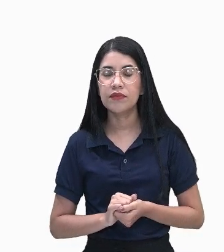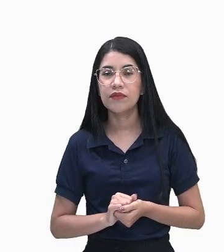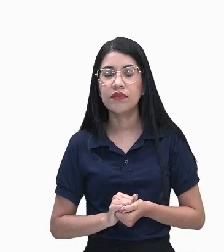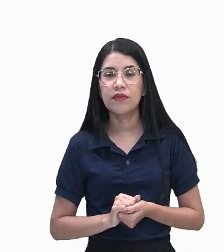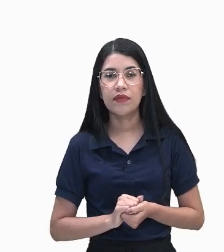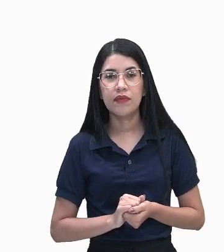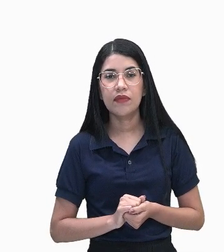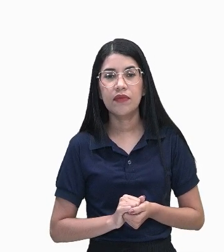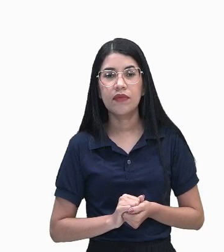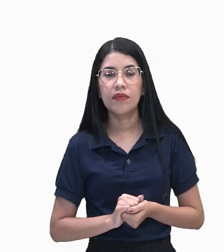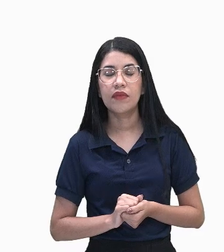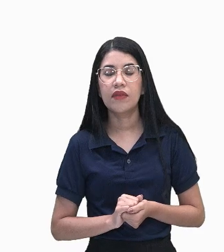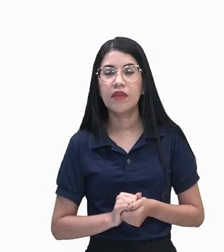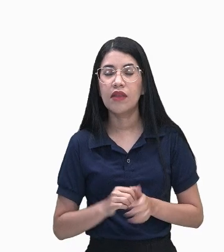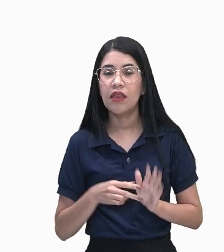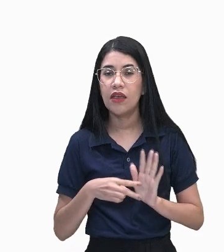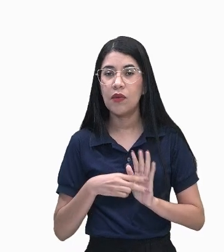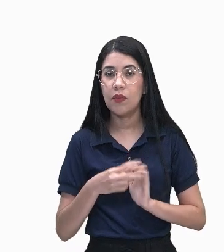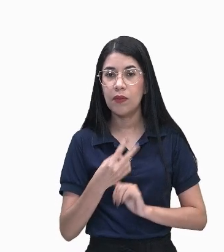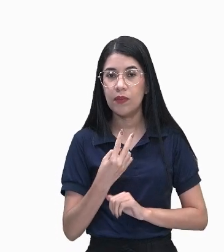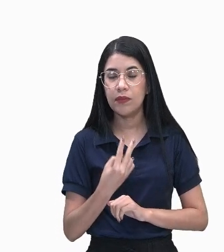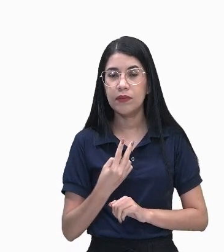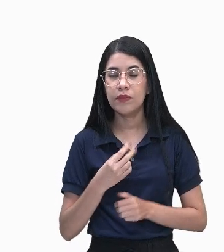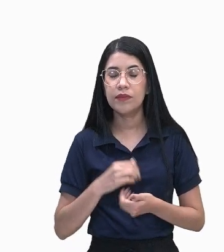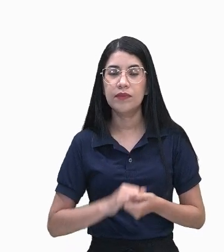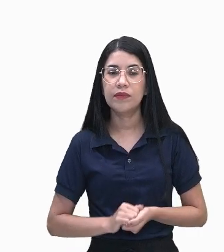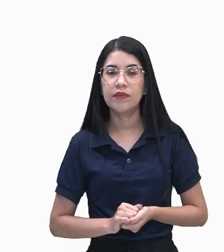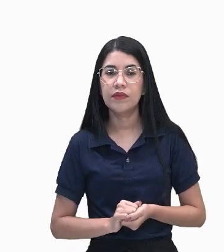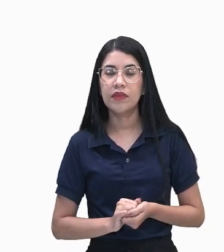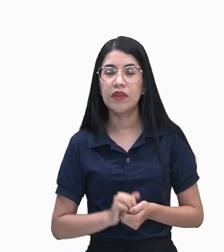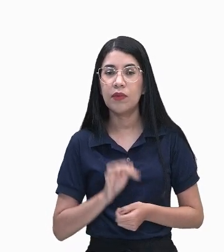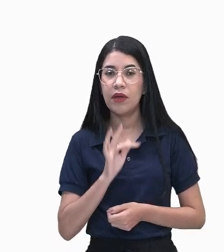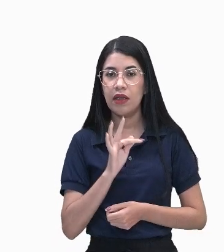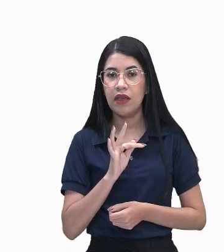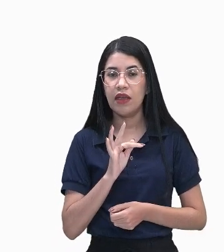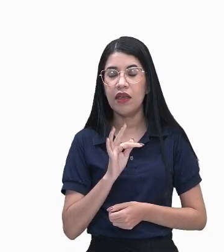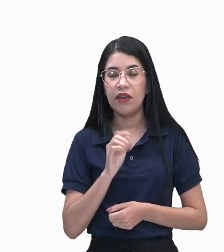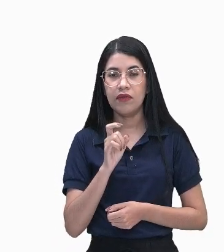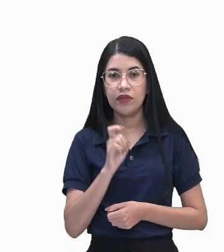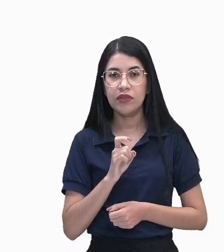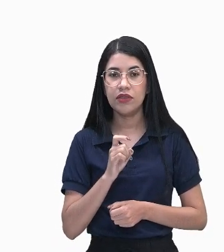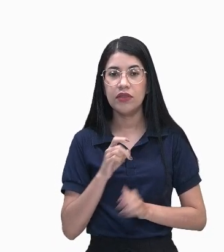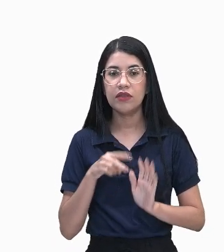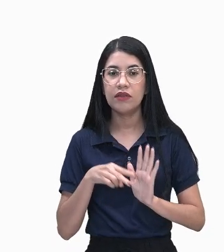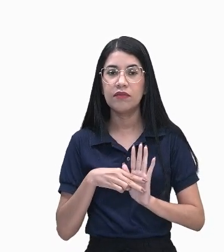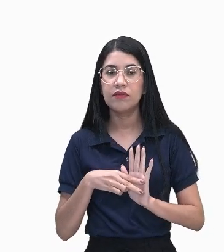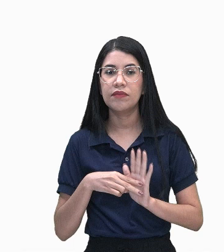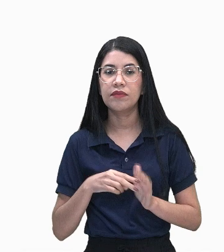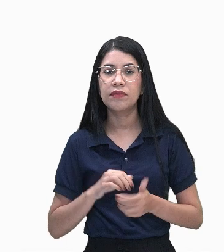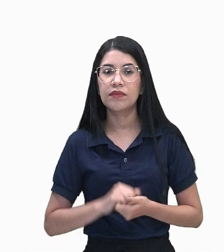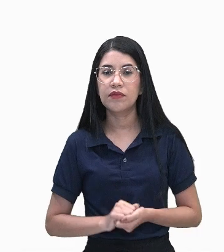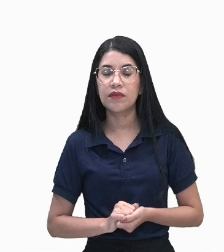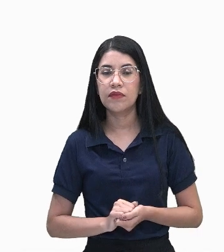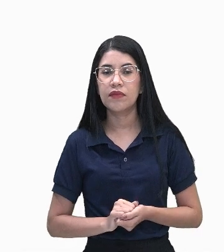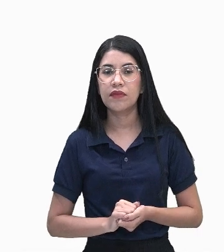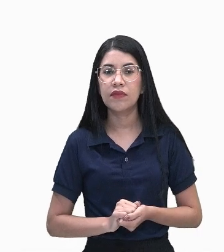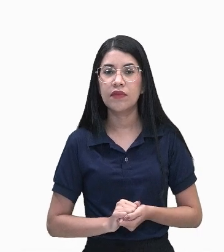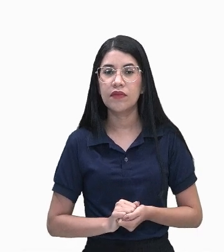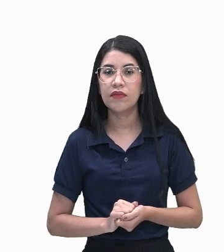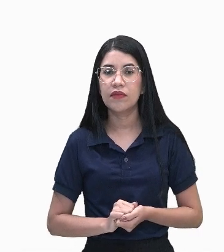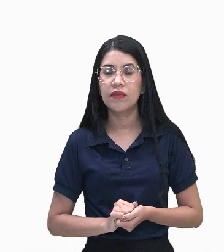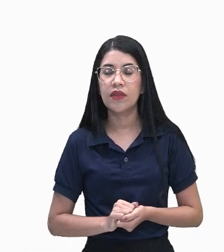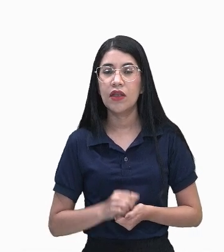ser igual a 2, tá bom? Então, dito isto, eu posso dizer ó, que a função f de x, ó, ela é igual a 2